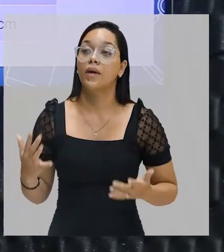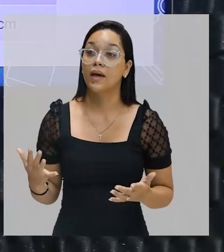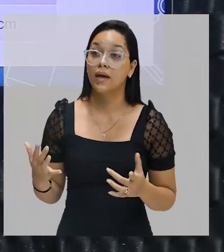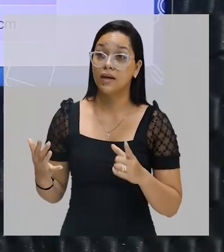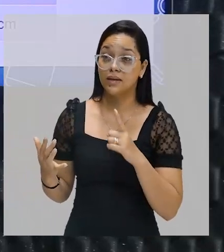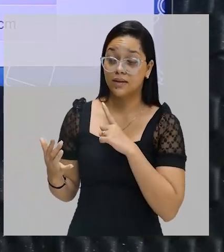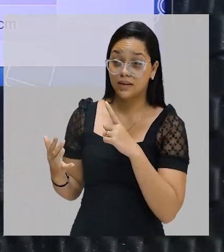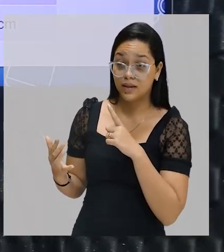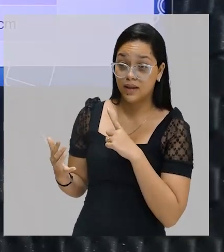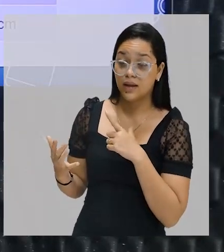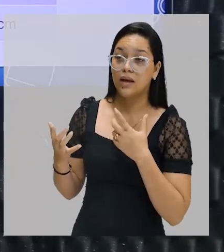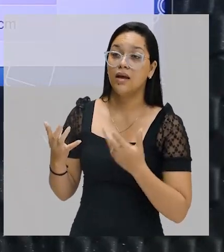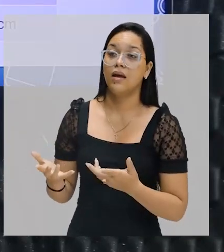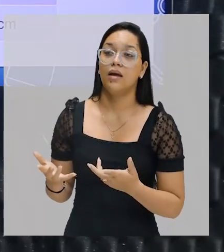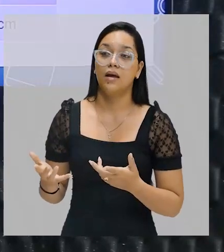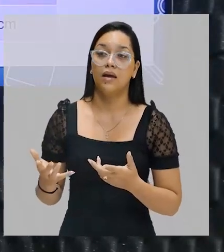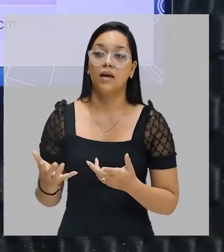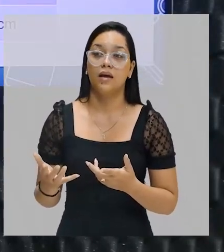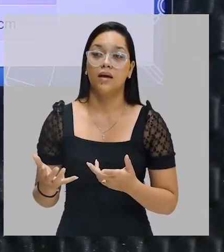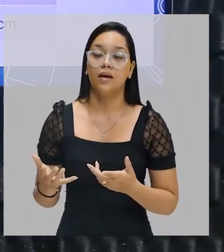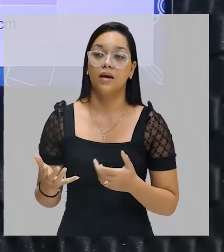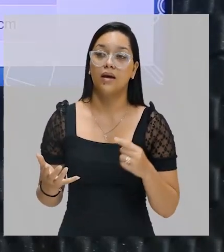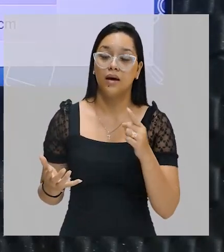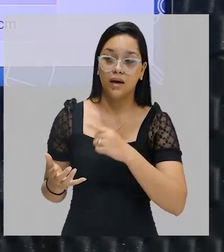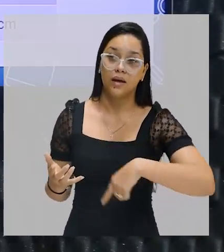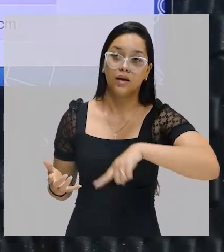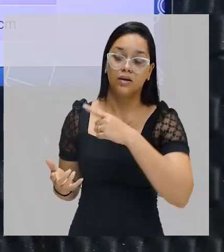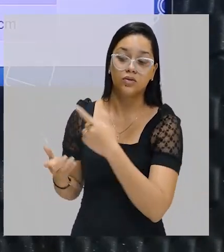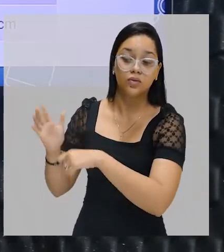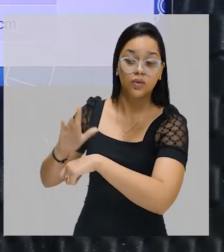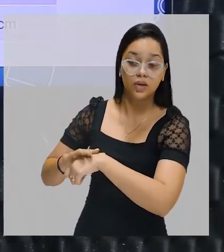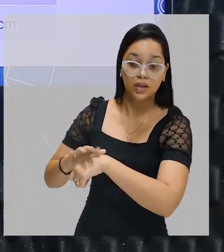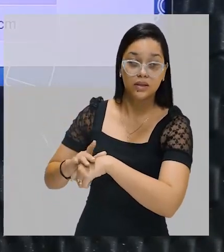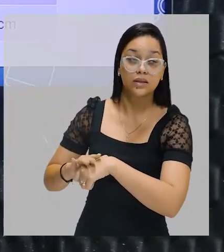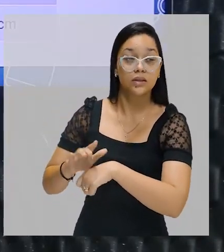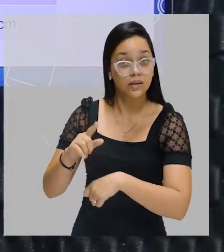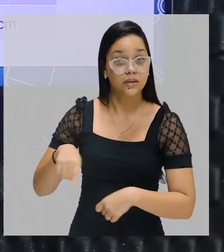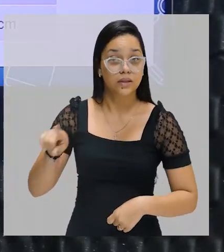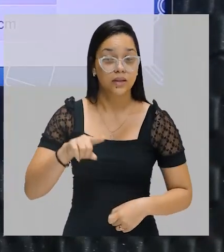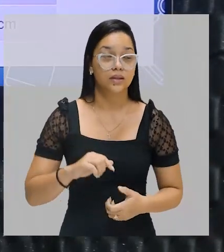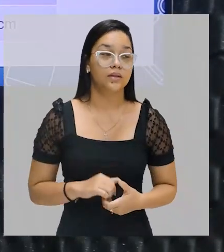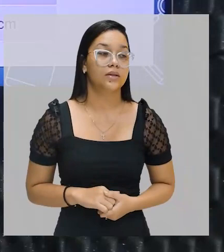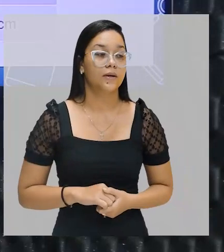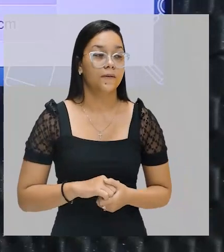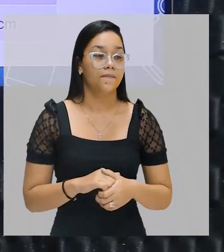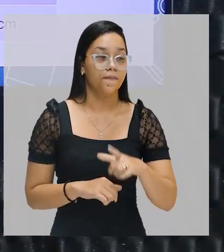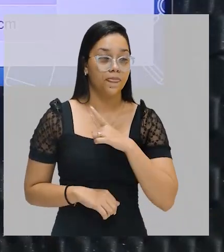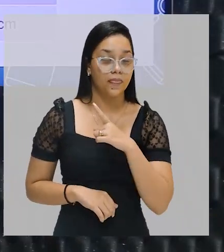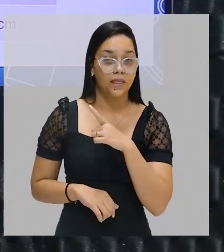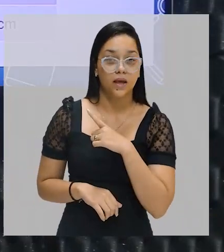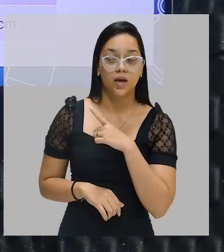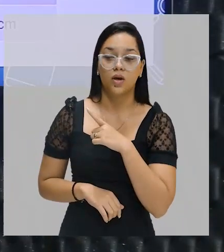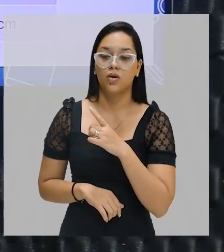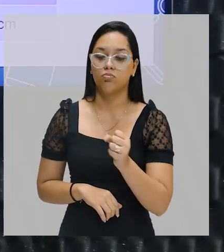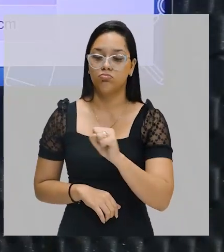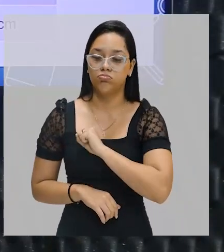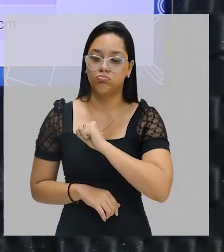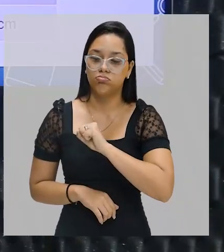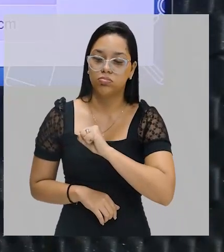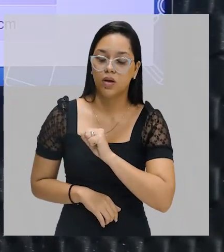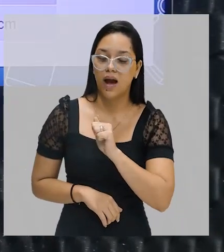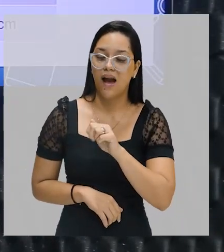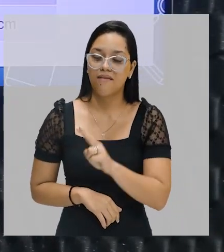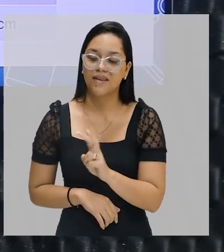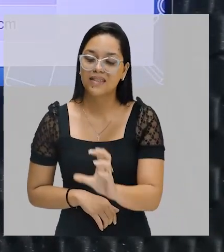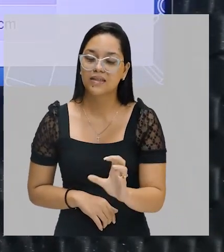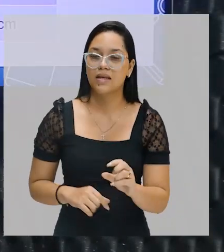De ter a predisposição para aquelas outras doenças que eu mostrei ainda há pouco para você. De sofrer um infarto, de ter um